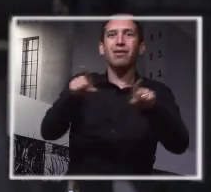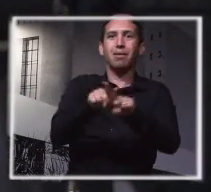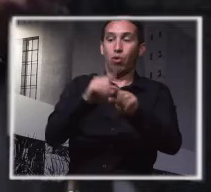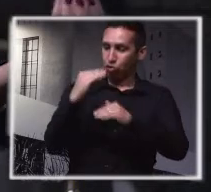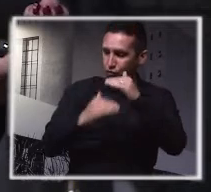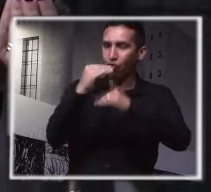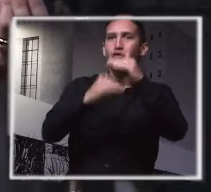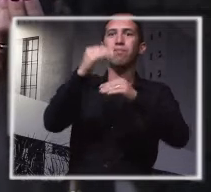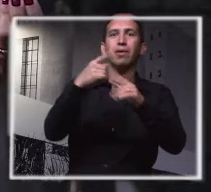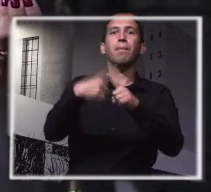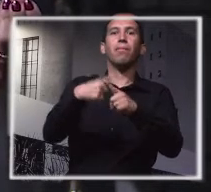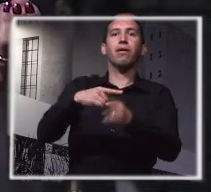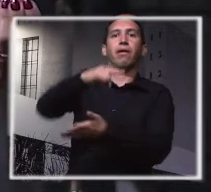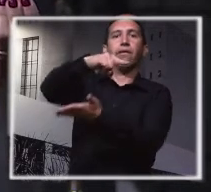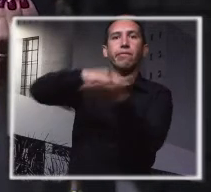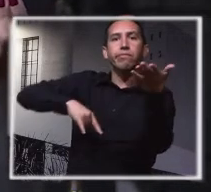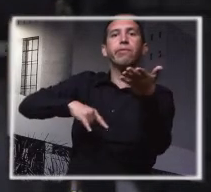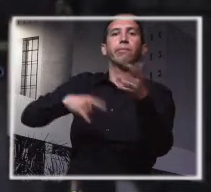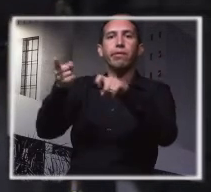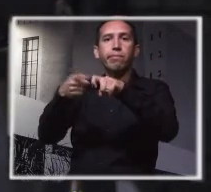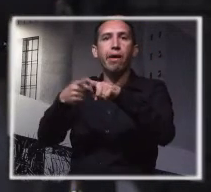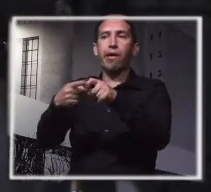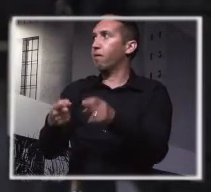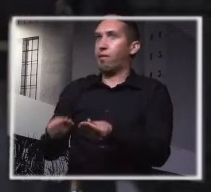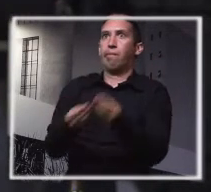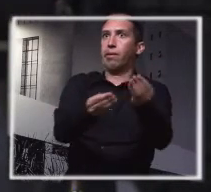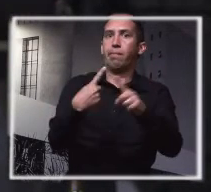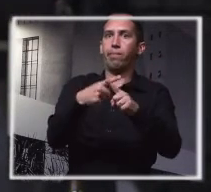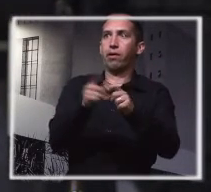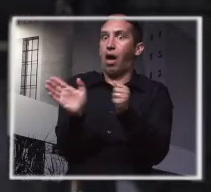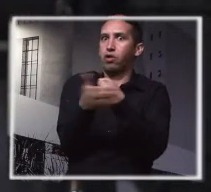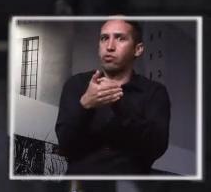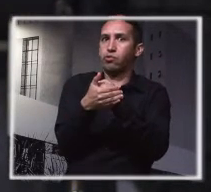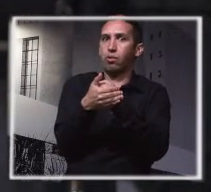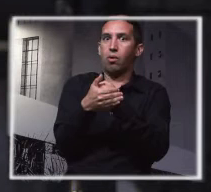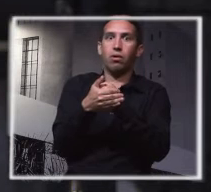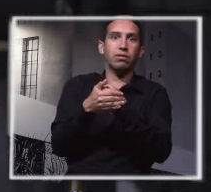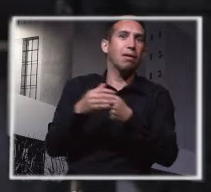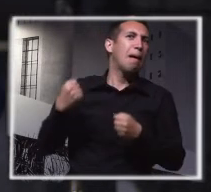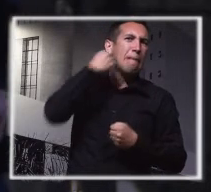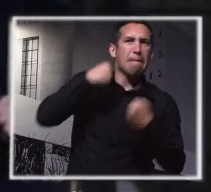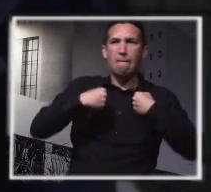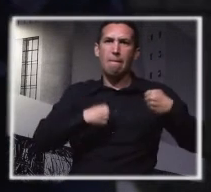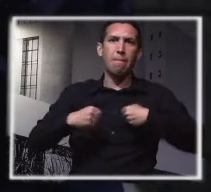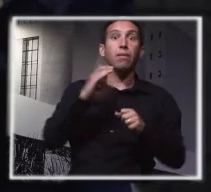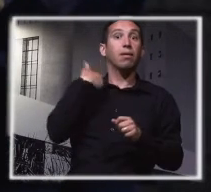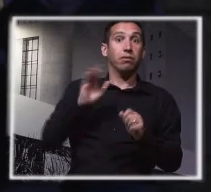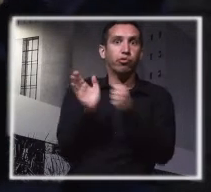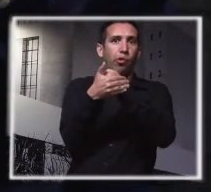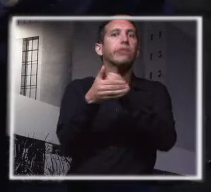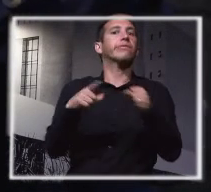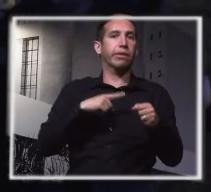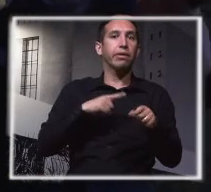conta dos inúmeros atestados que mulheres têm que tirar para esconder as marcas da violência. Nós temos